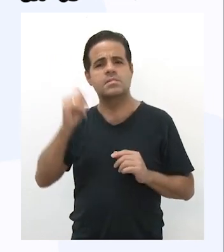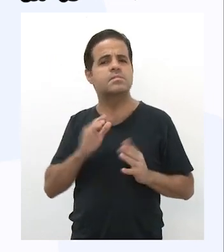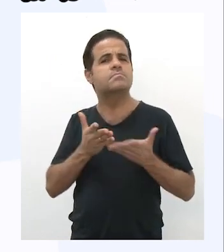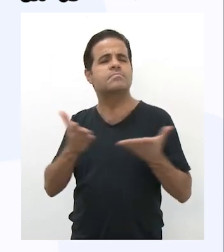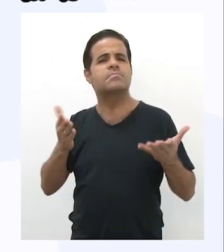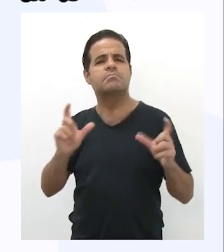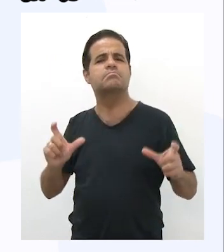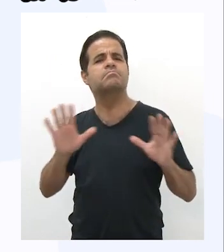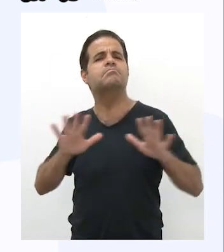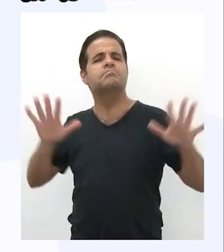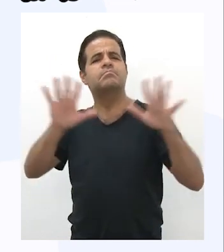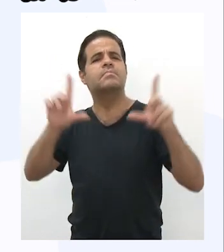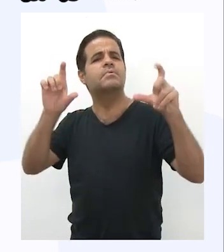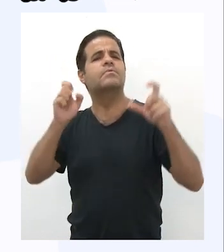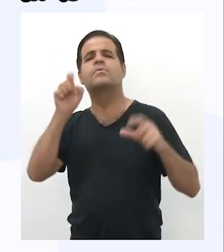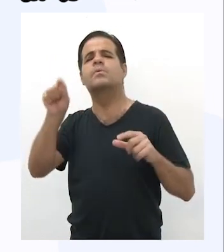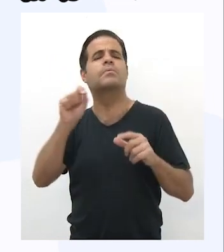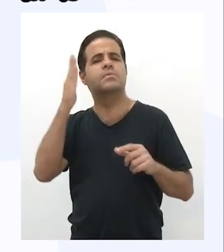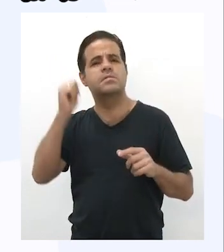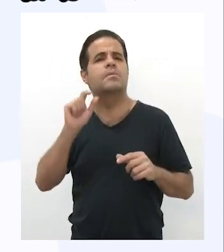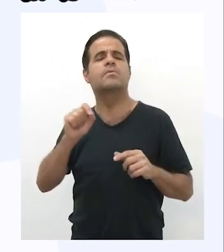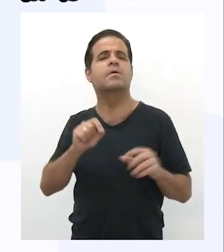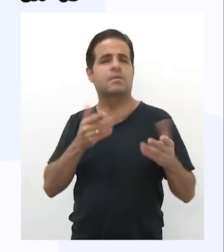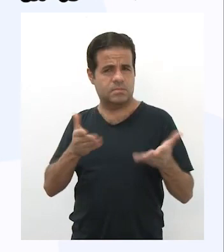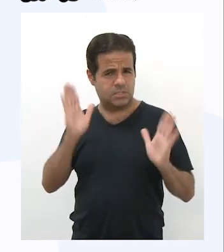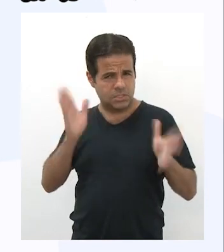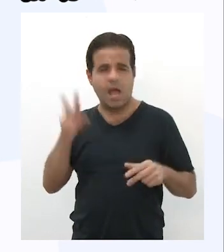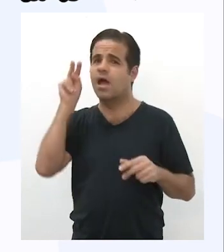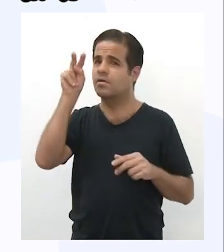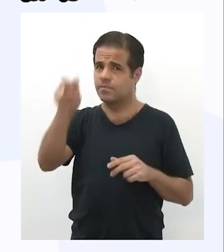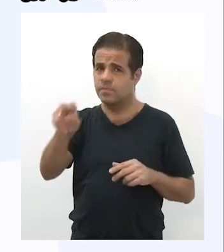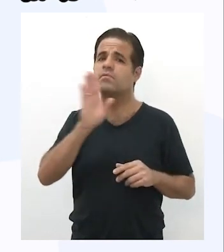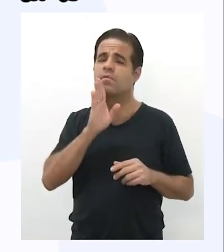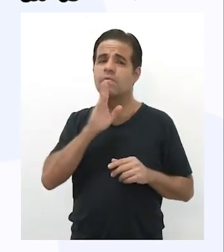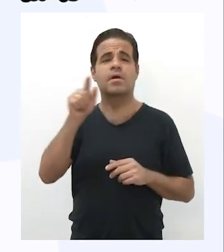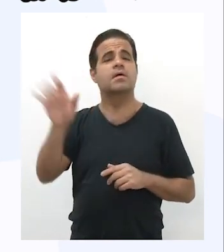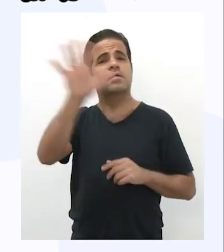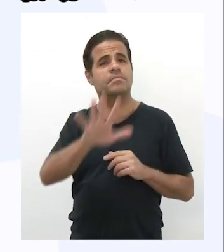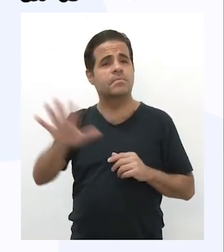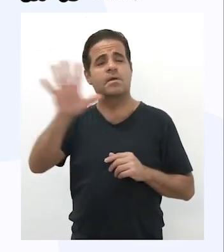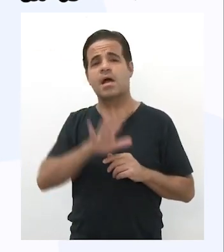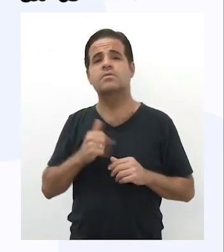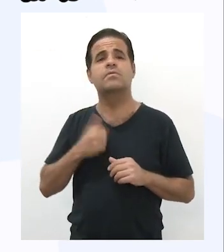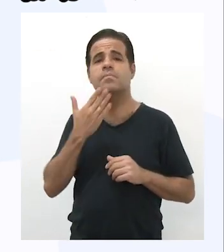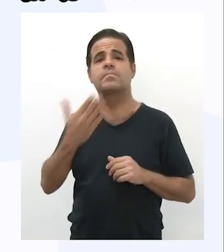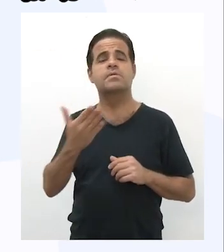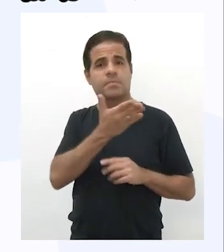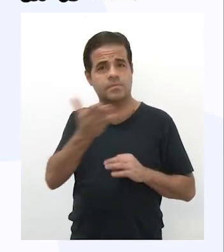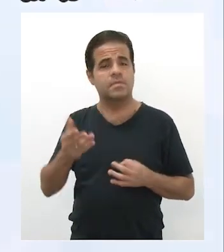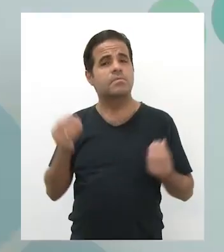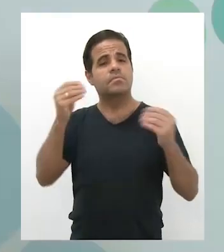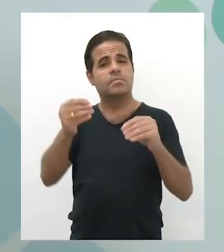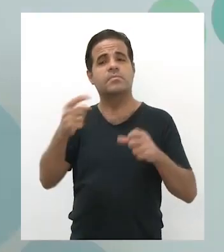esse patrimônio histórico da humanidade? Em sexto ano, vocês já viram essa imagem? Eu vou pedir para voltar aqui para